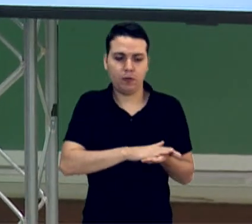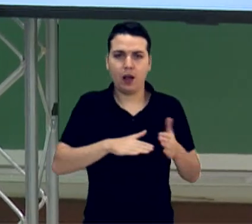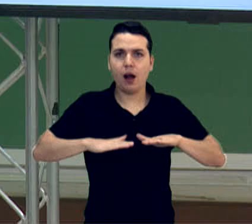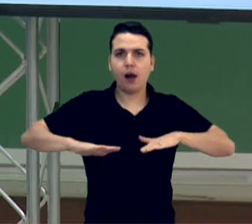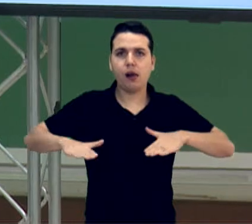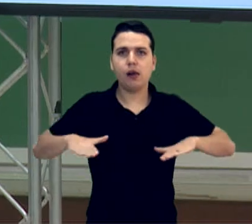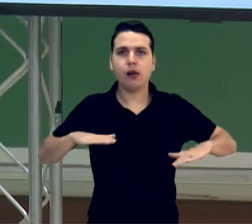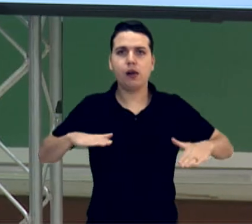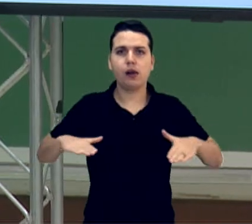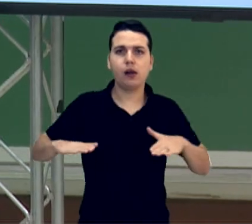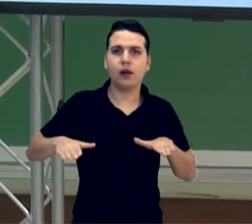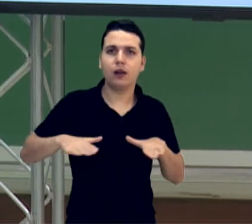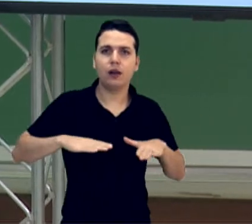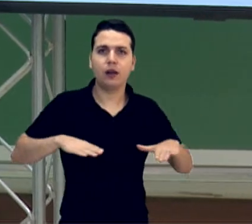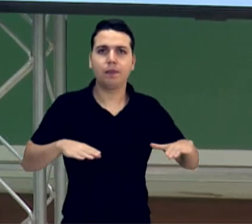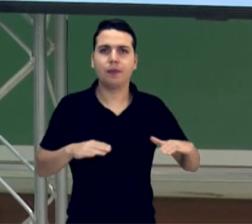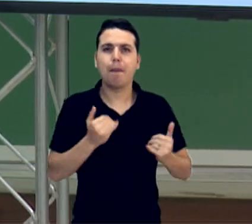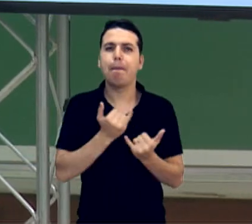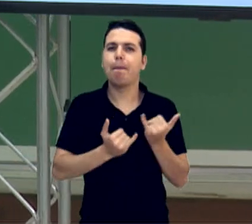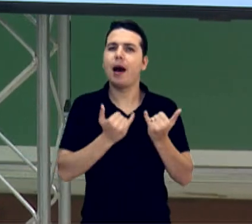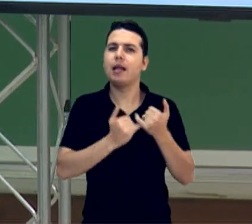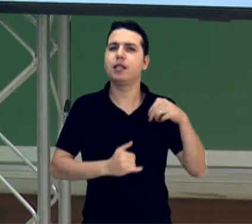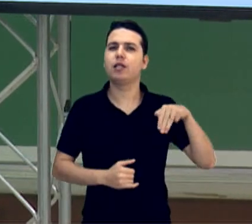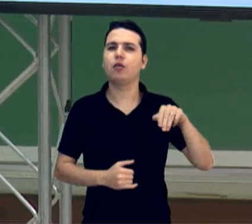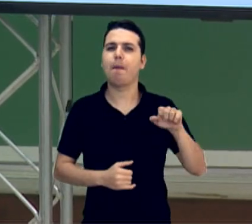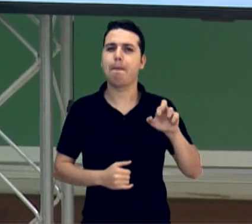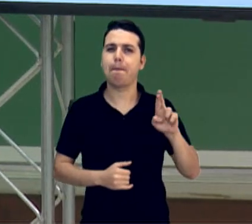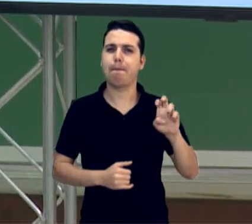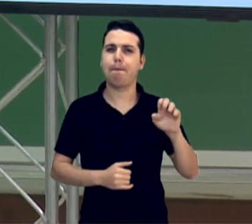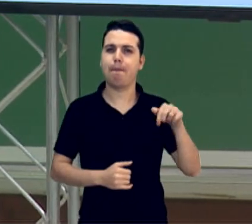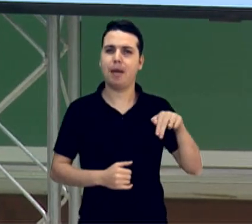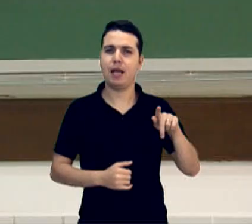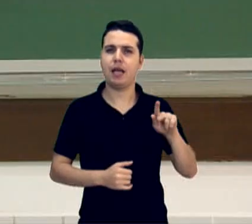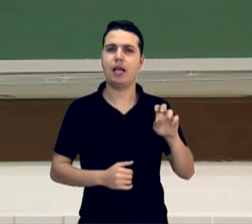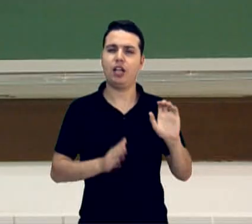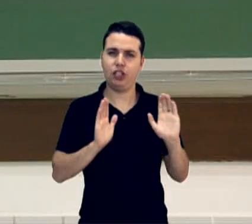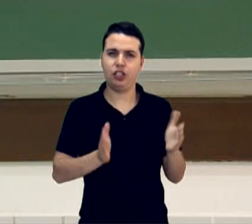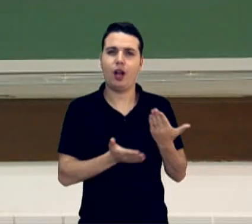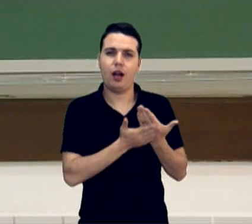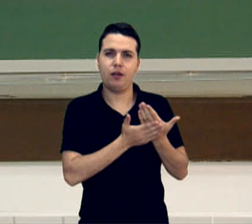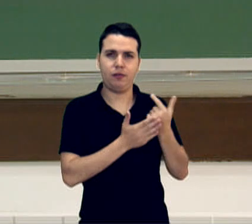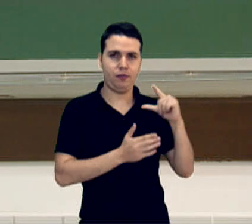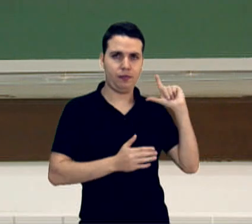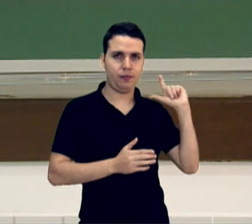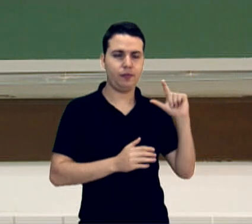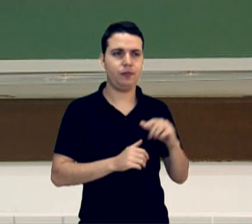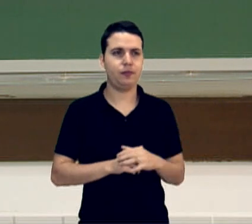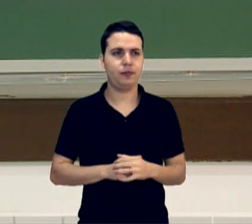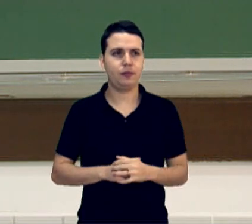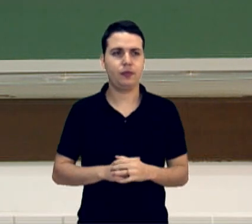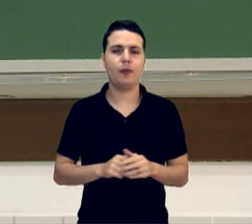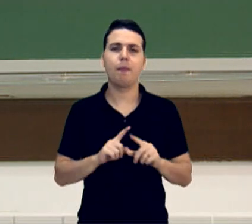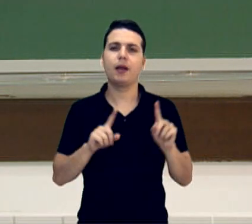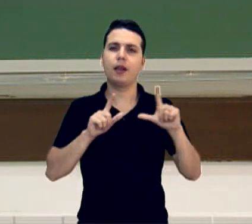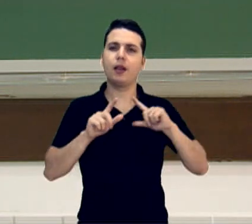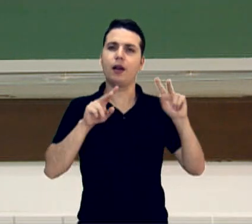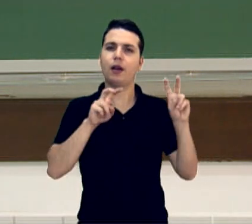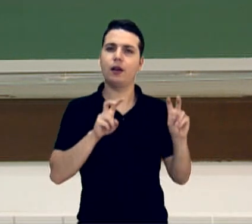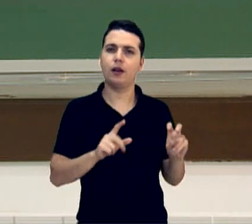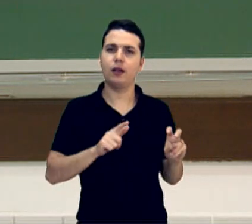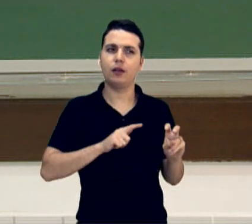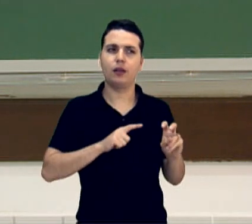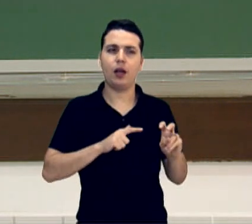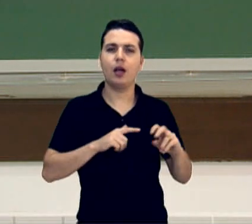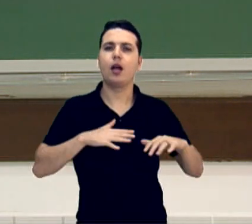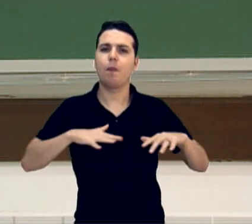chão. Ele lembra um pouco o merengue, né, que a gente já falou. Mas aqui ele tem essa questão, né, tem